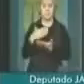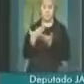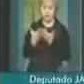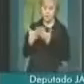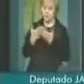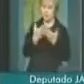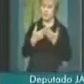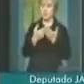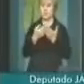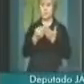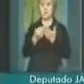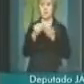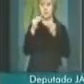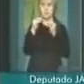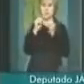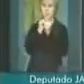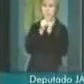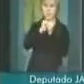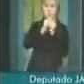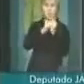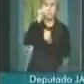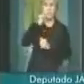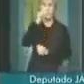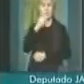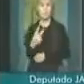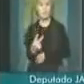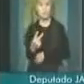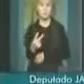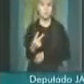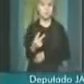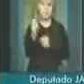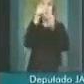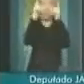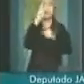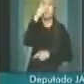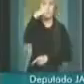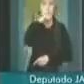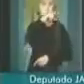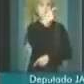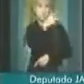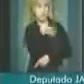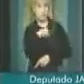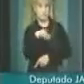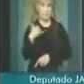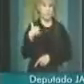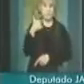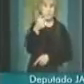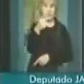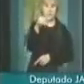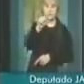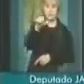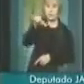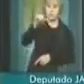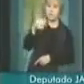trata do beijo lésbica de duas meninas. Atenção, pais, o tua filho é de 7, 8,